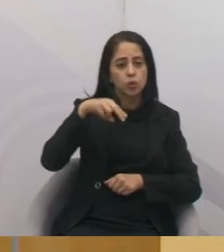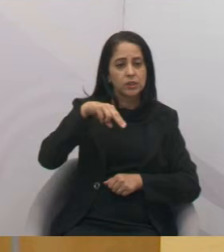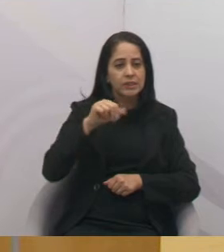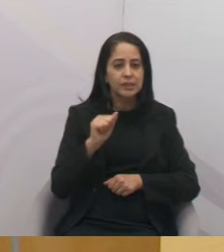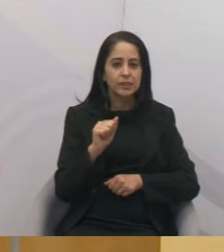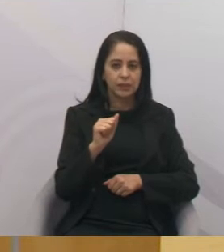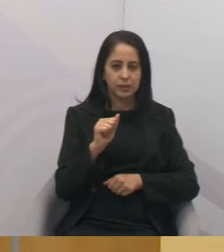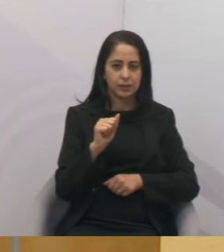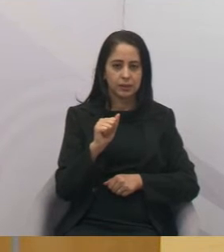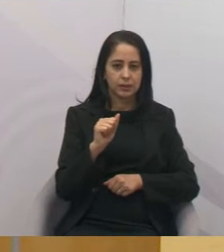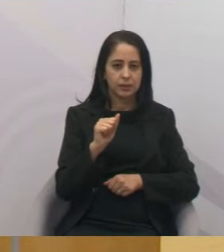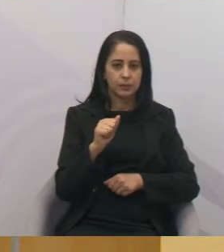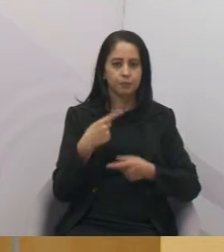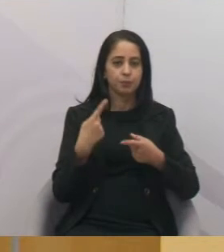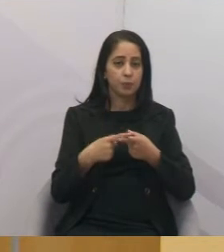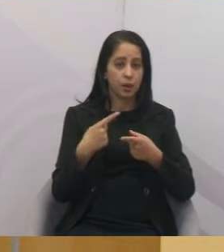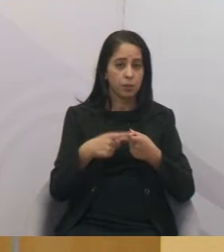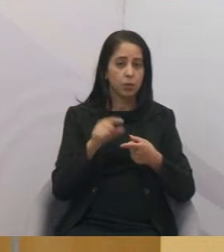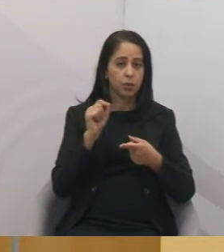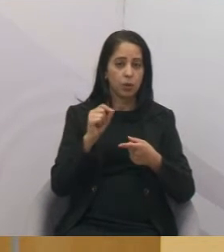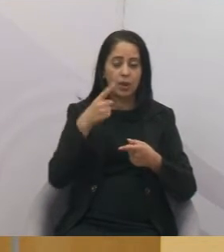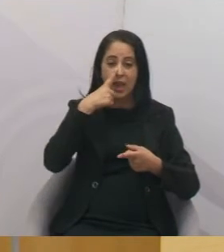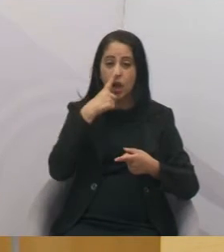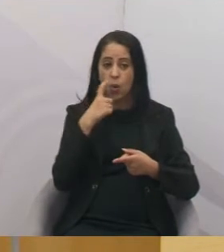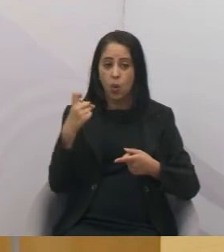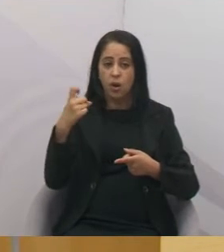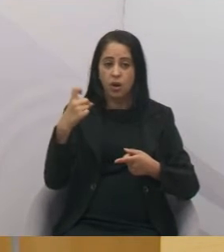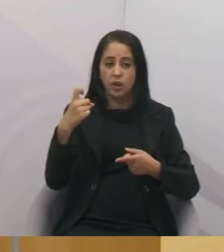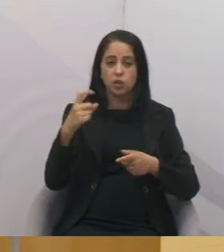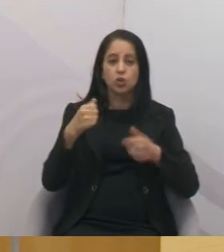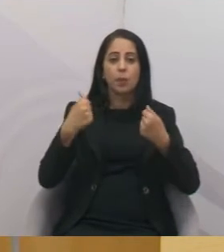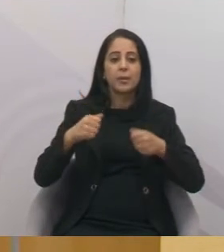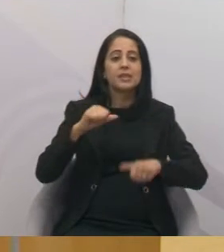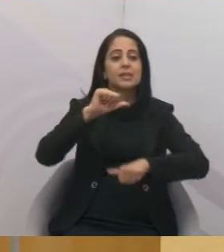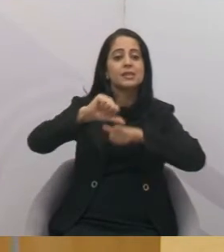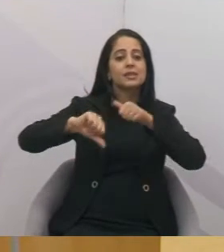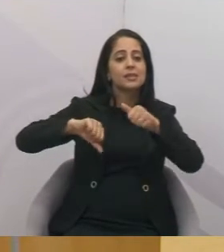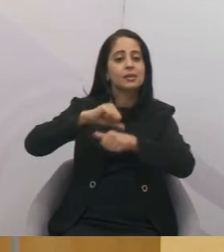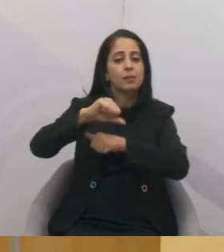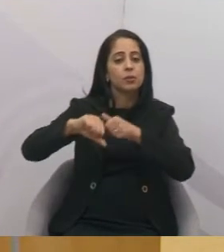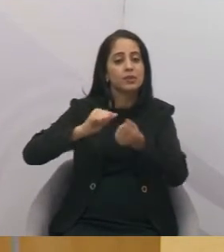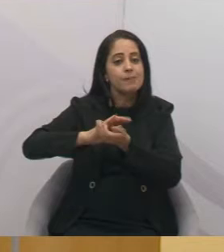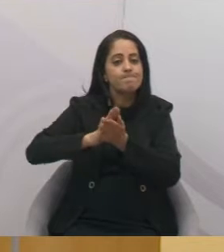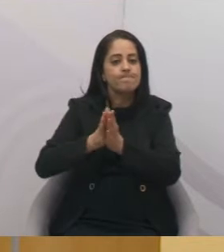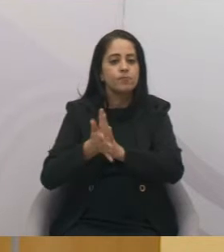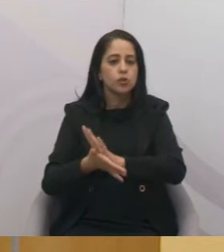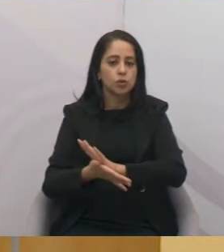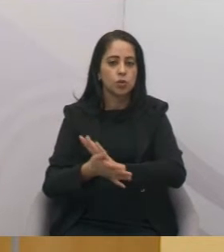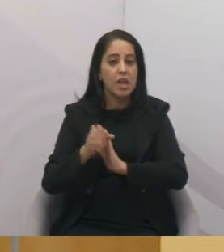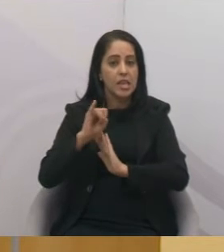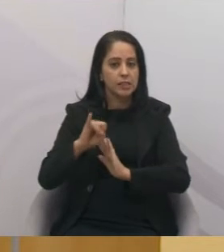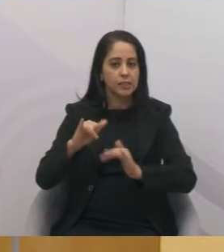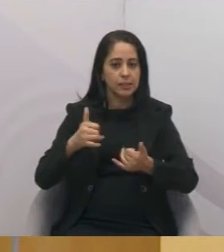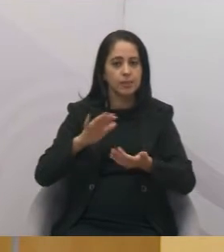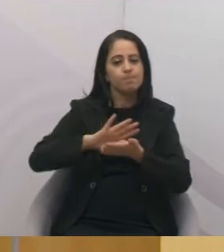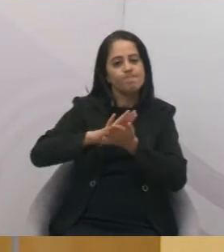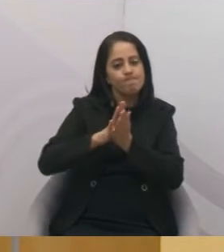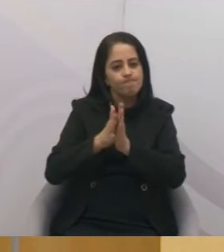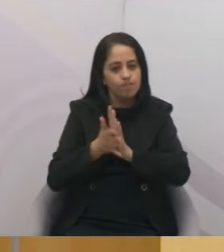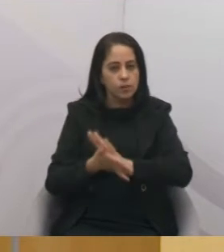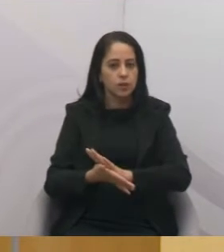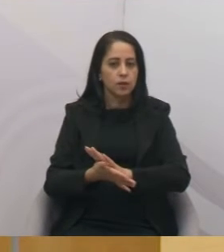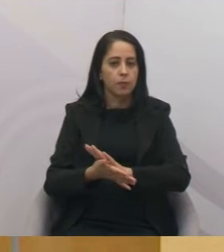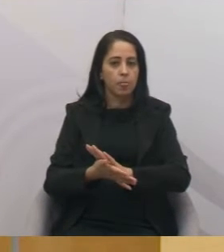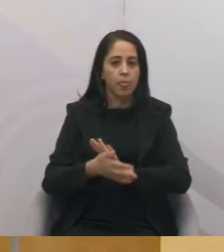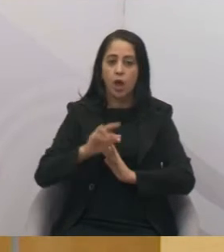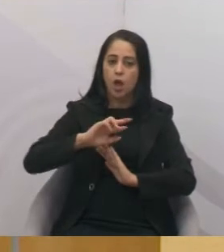orgânico lá no aterro, ele precisava sofrer um processo de decomposição. E se sofre um processo de decomposição, ele